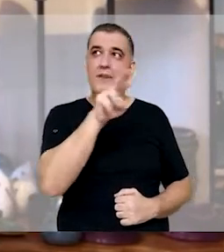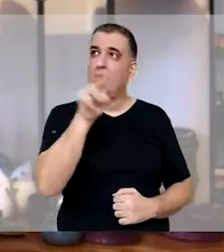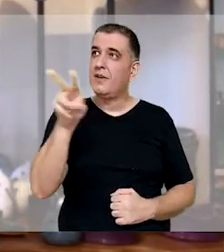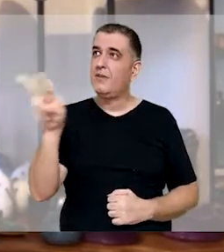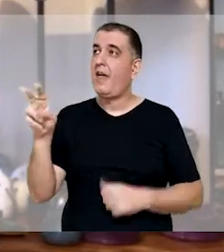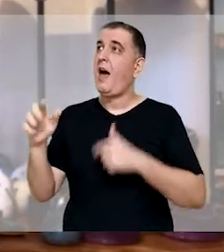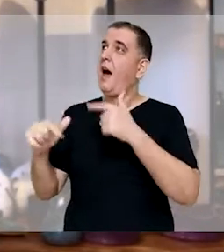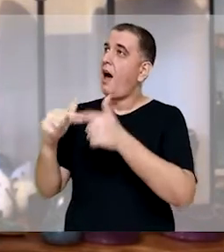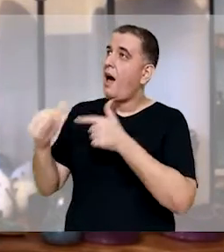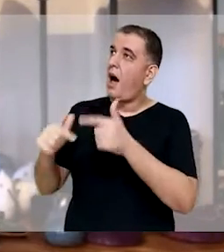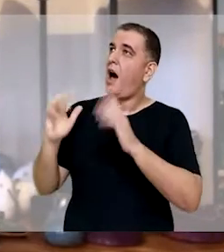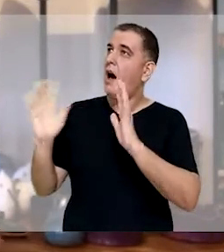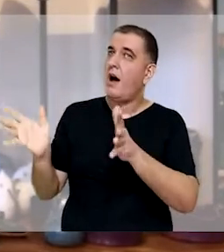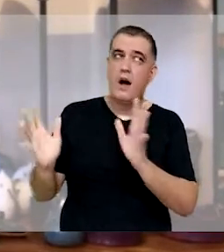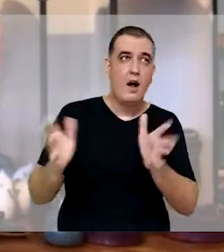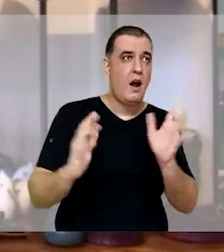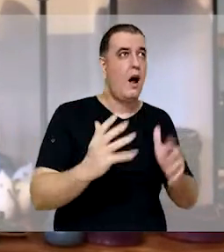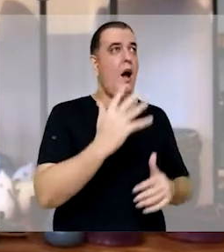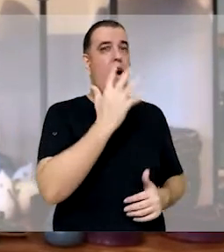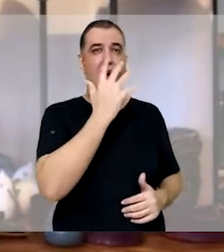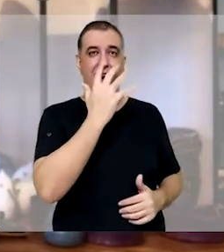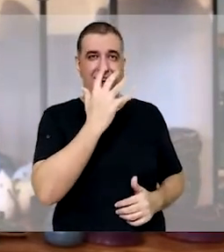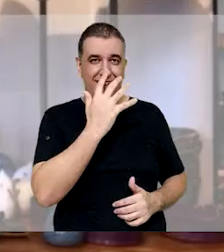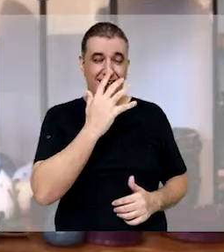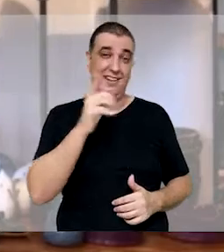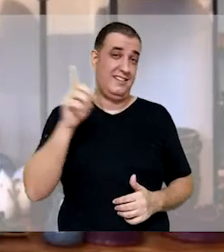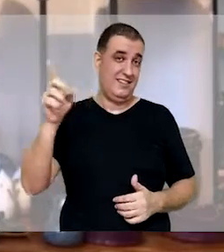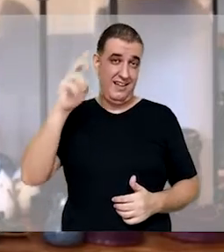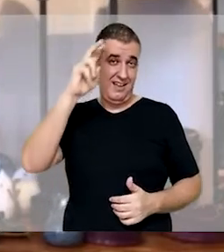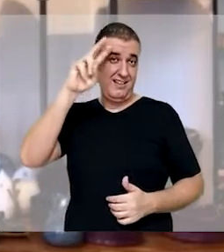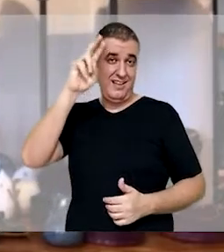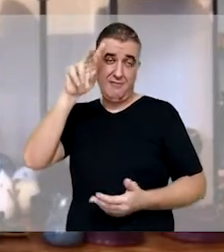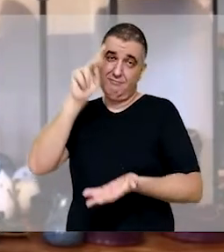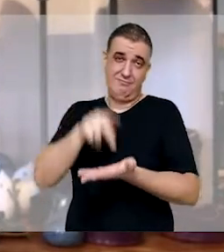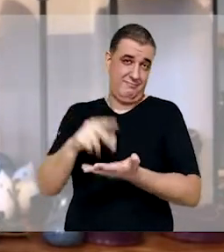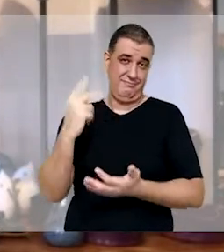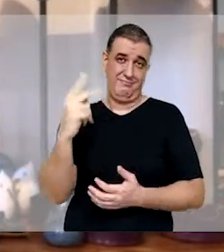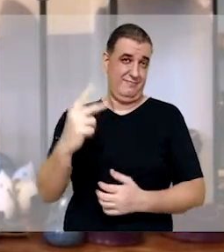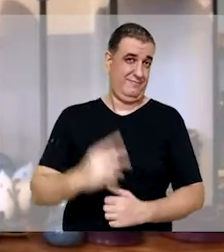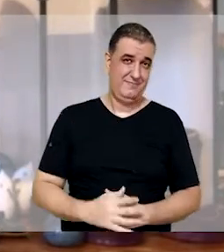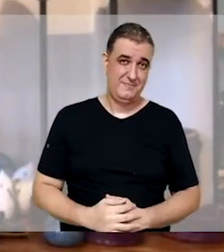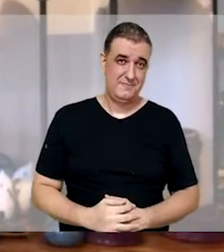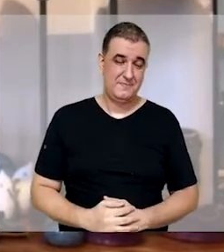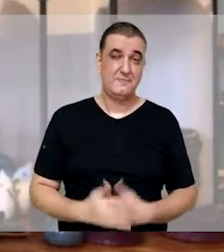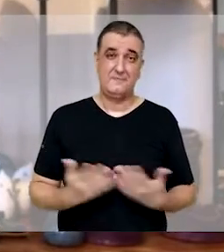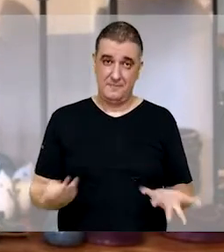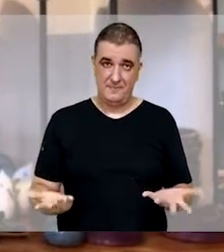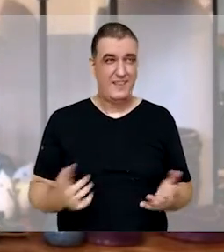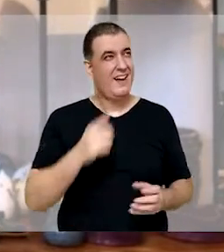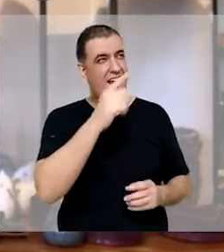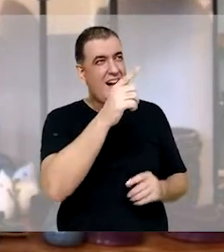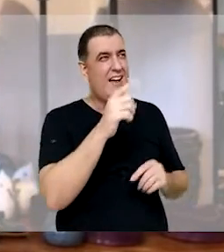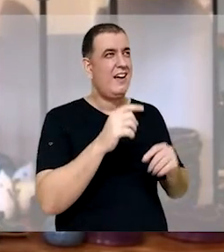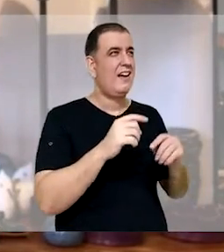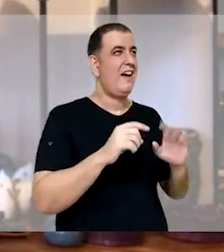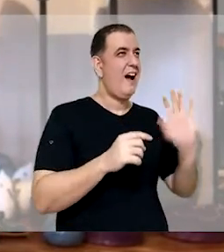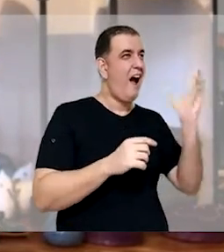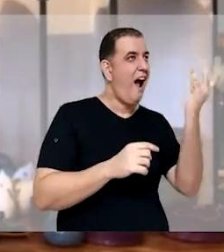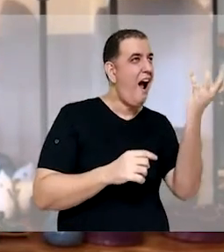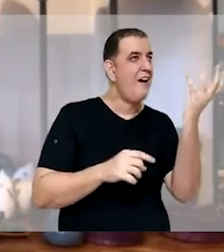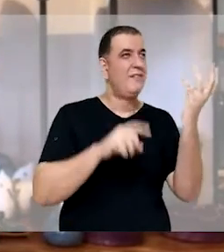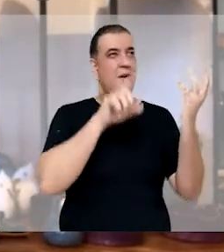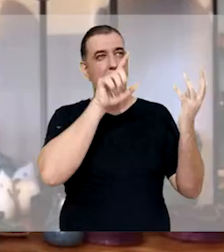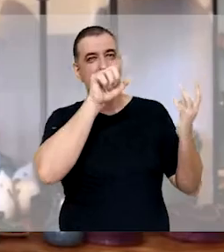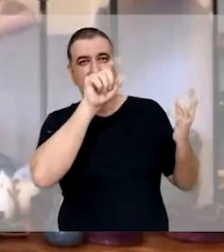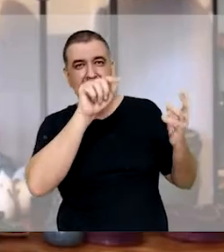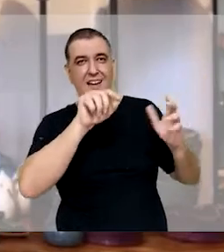você faz nas paredes. Você vai criando histórias. Aquele pássaro conversa com aquele outro pássaro, que conversa com aquela árvore, que conversa